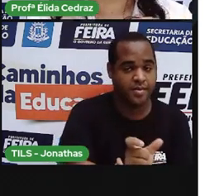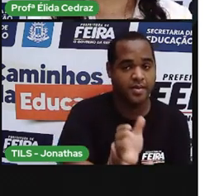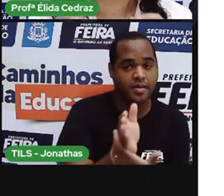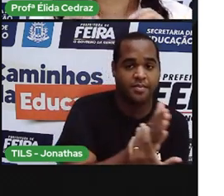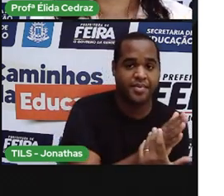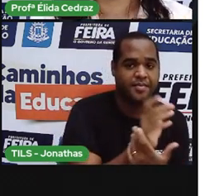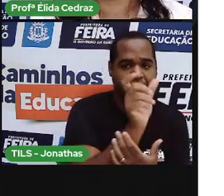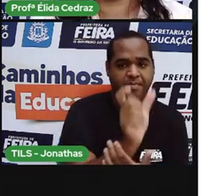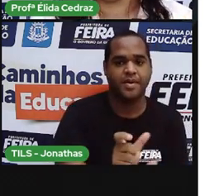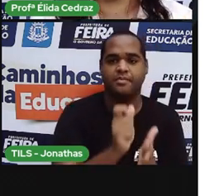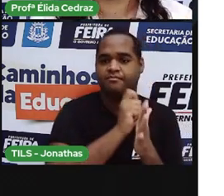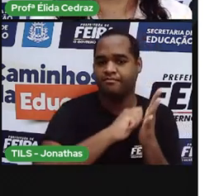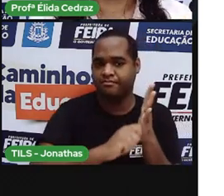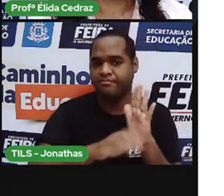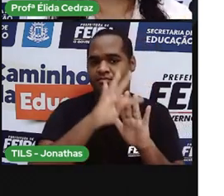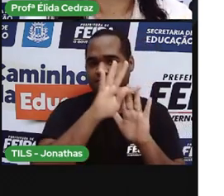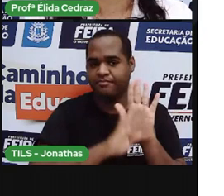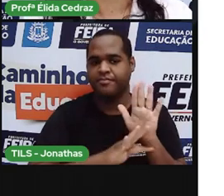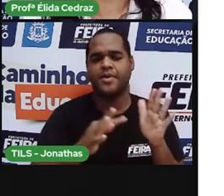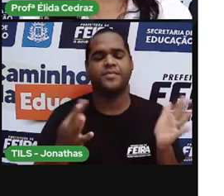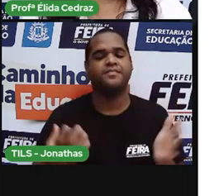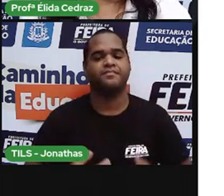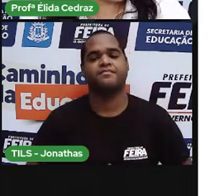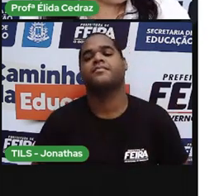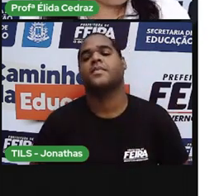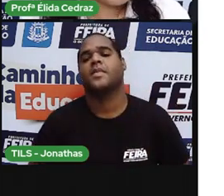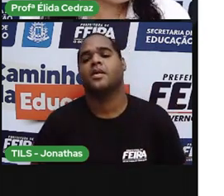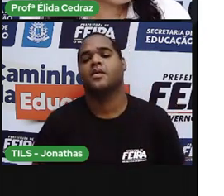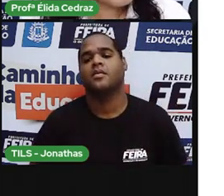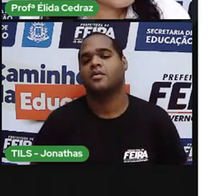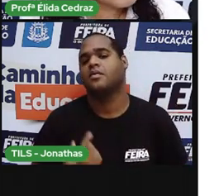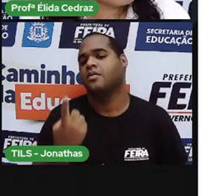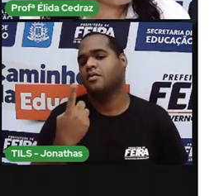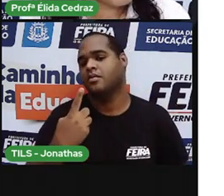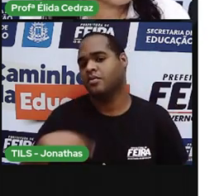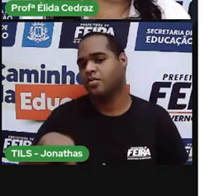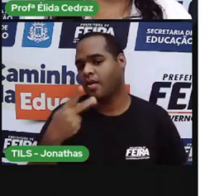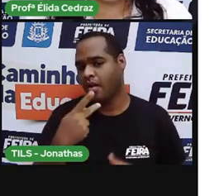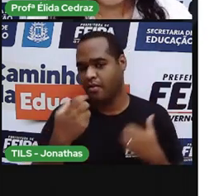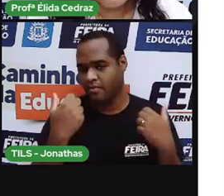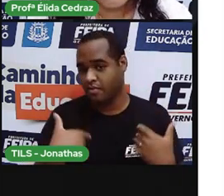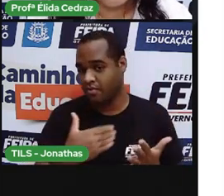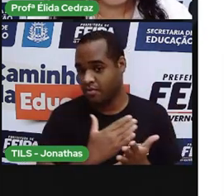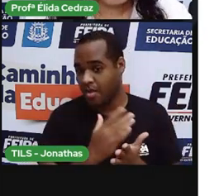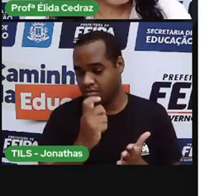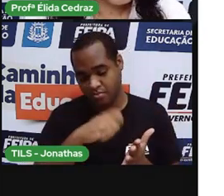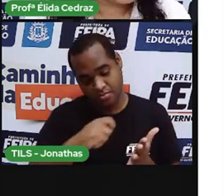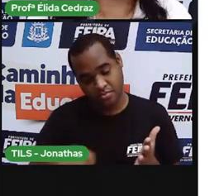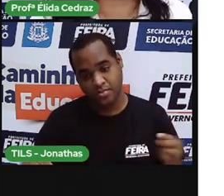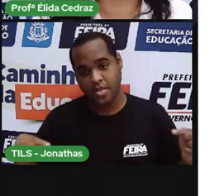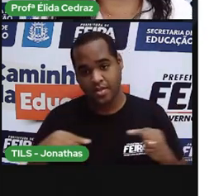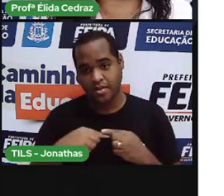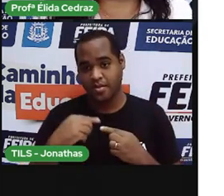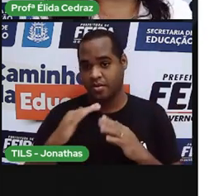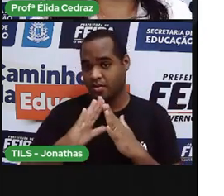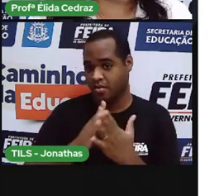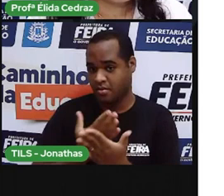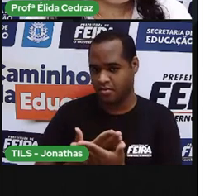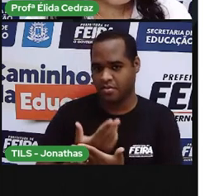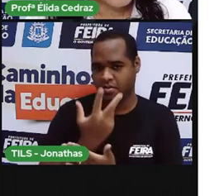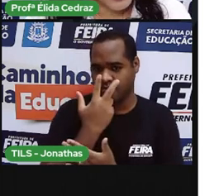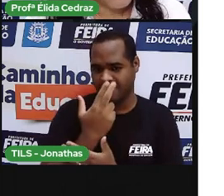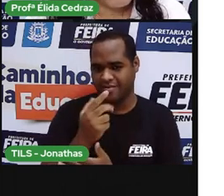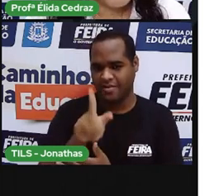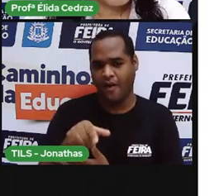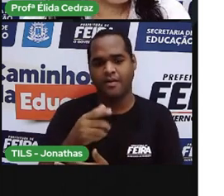palavras escritas no texto. Quando a gente começa a escrever na escola, a gente ainda